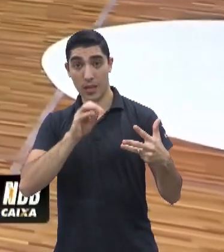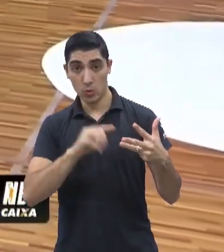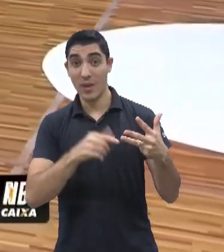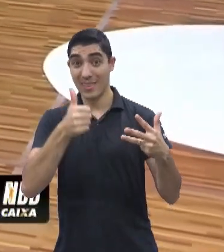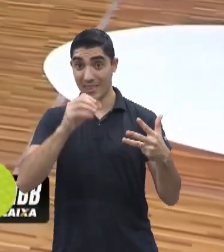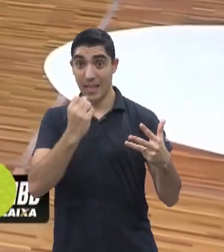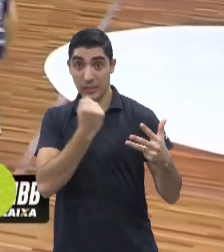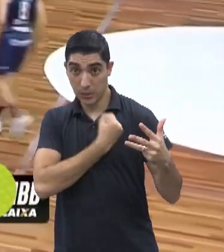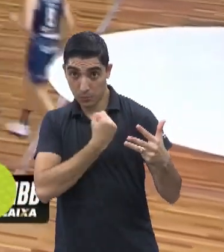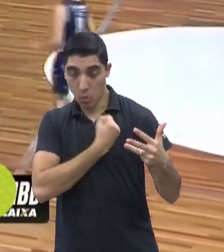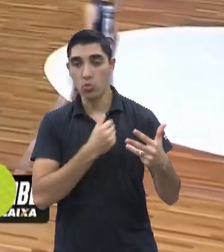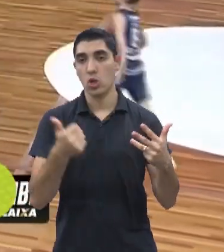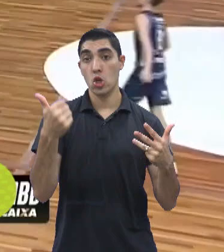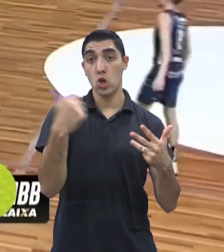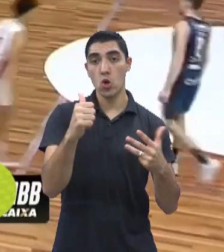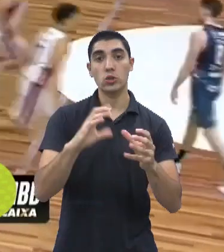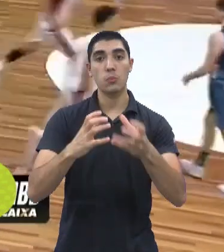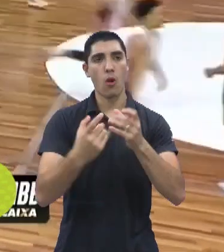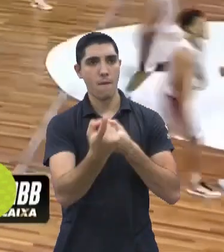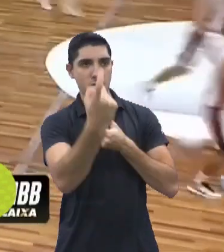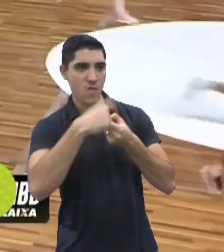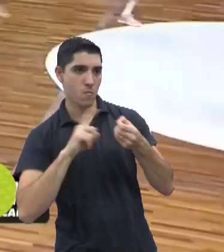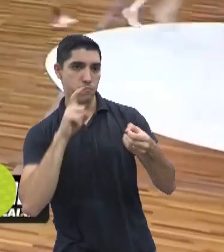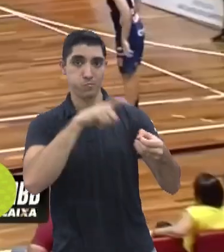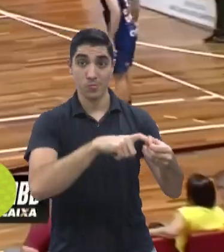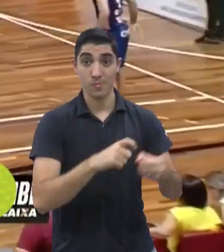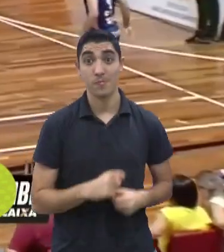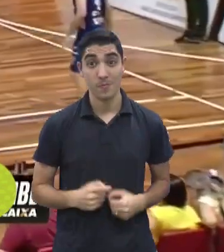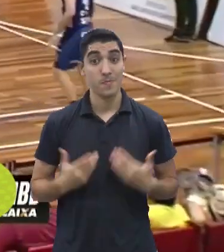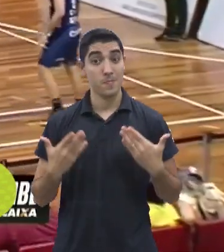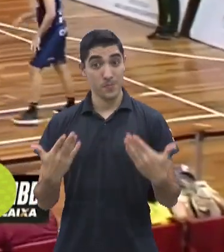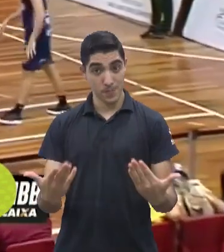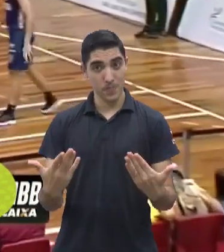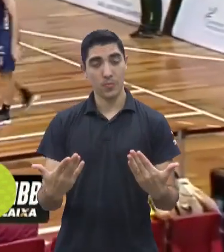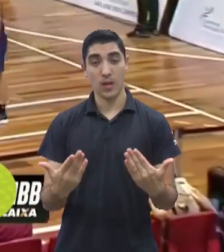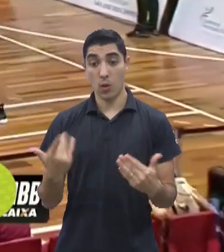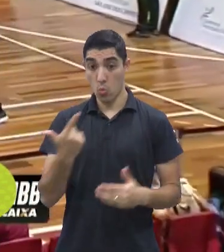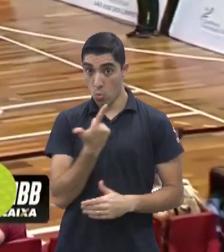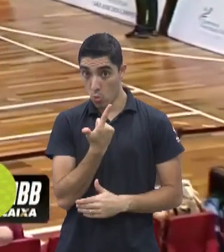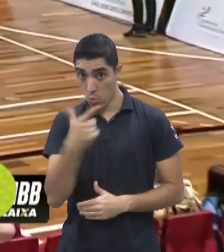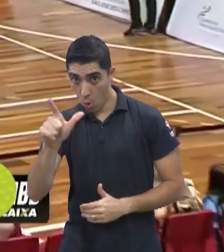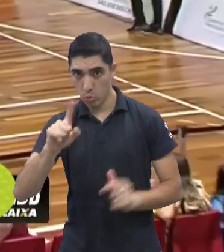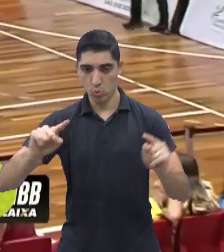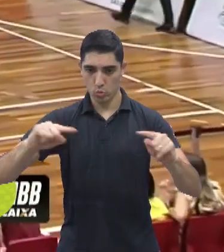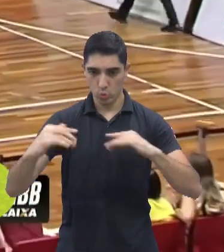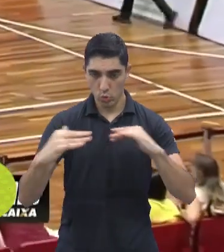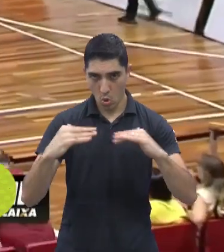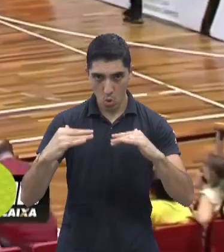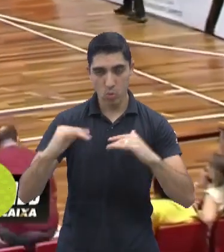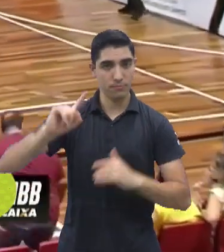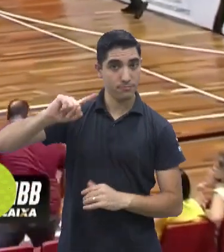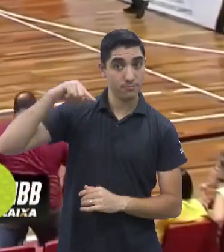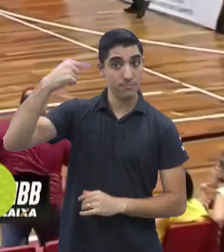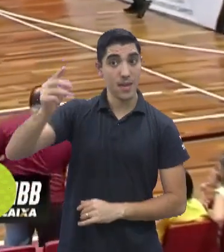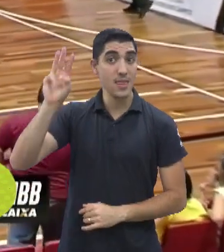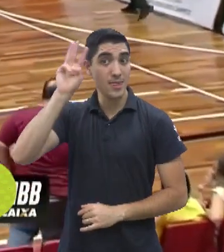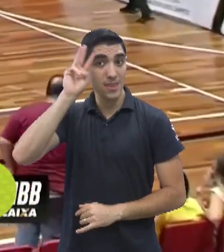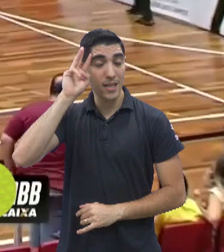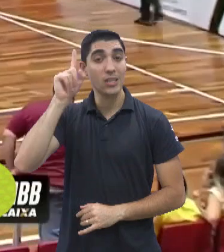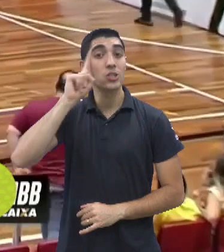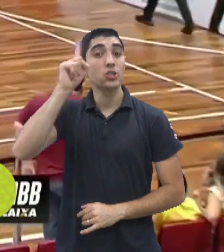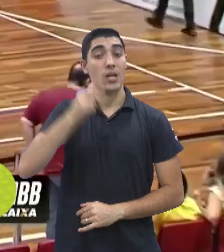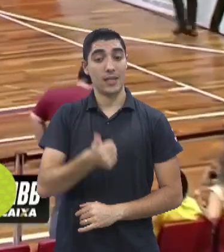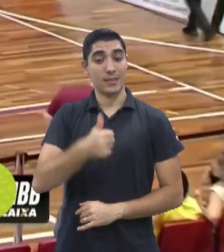pontos e 11 rebotes. O próximo compromisso do São José acontece na próxima terça-feira, dia 17,